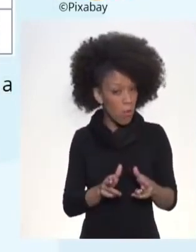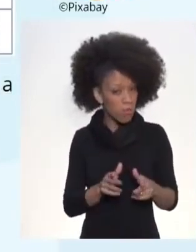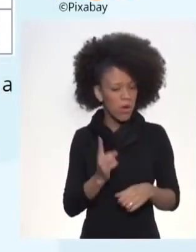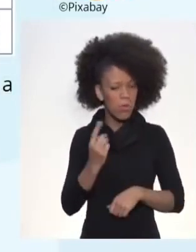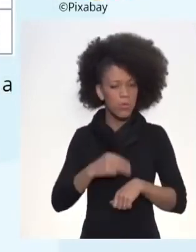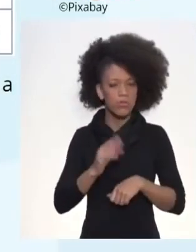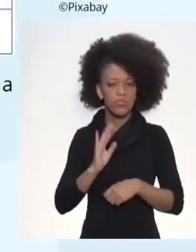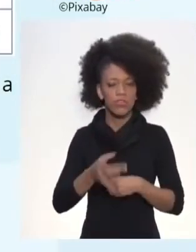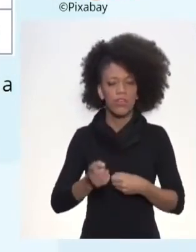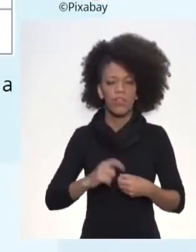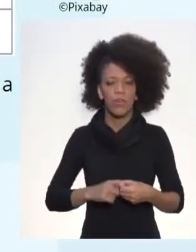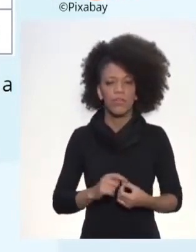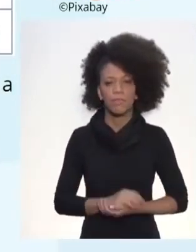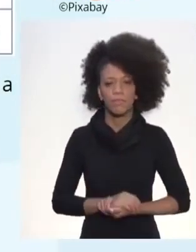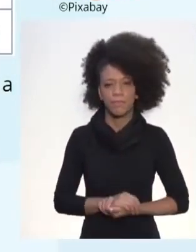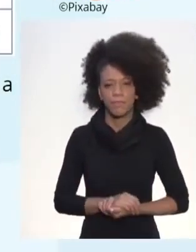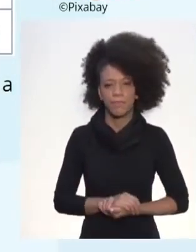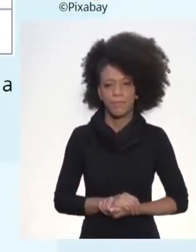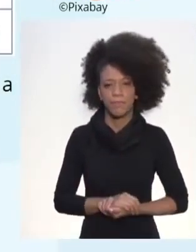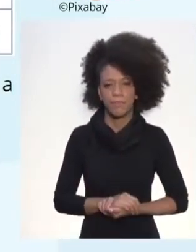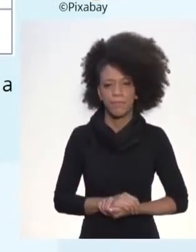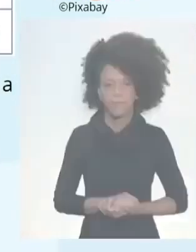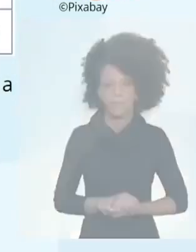1 minutinho, já retornamos? Bora.